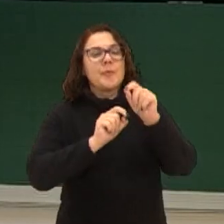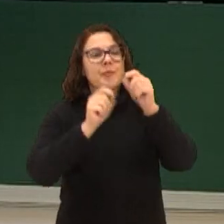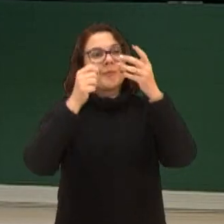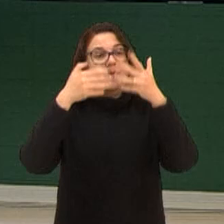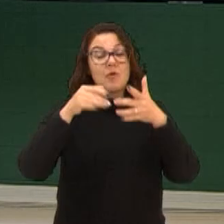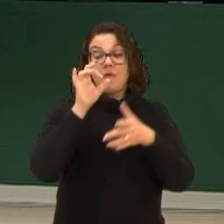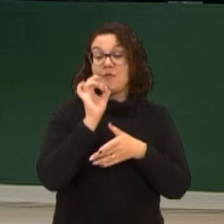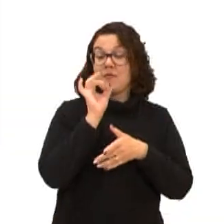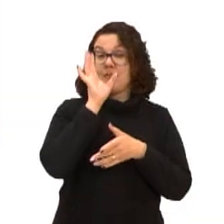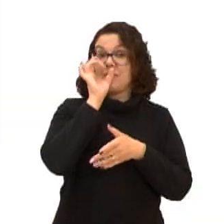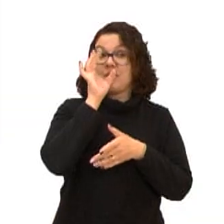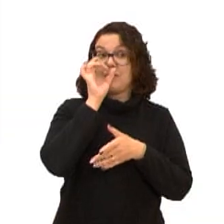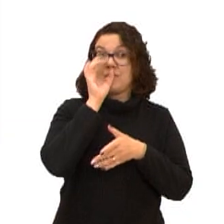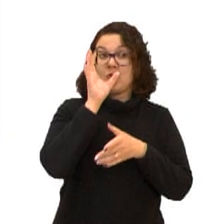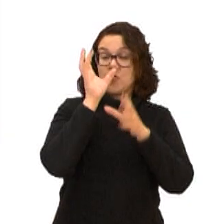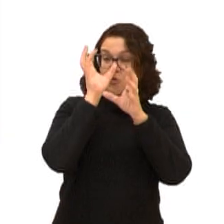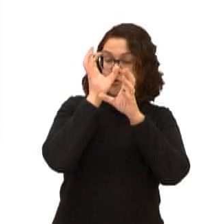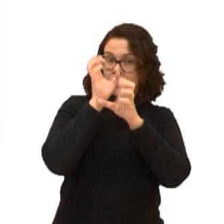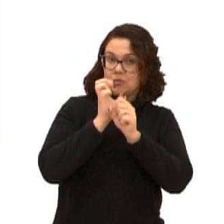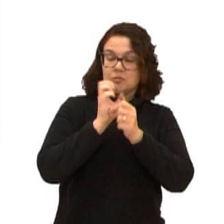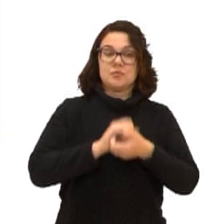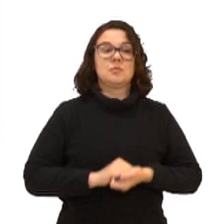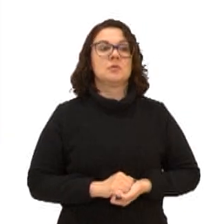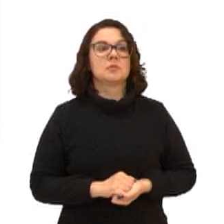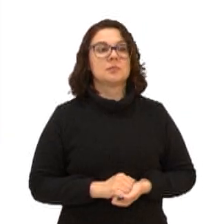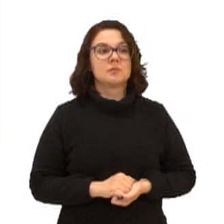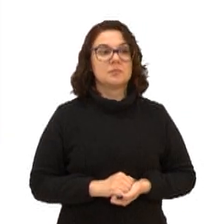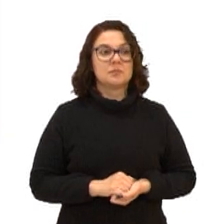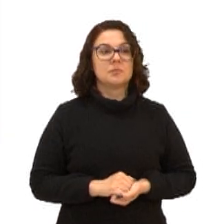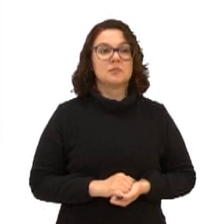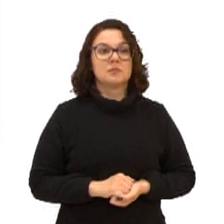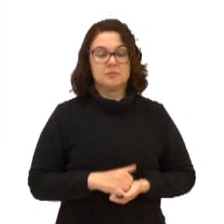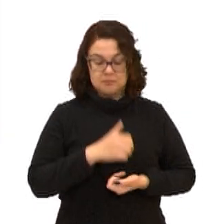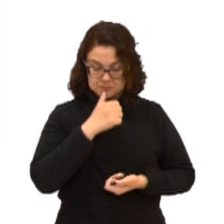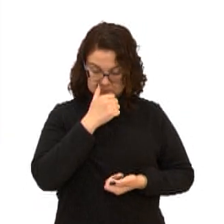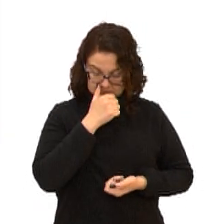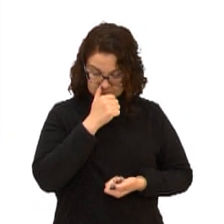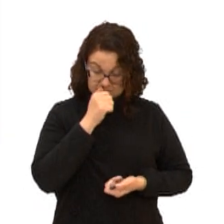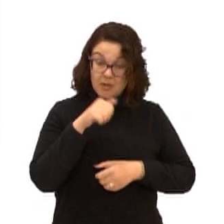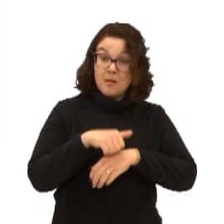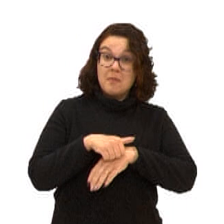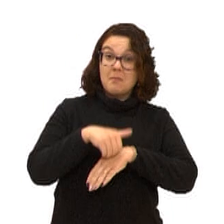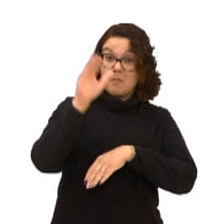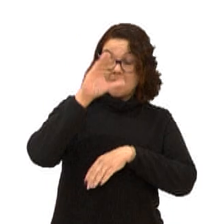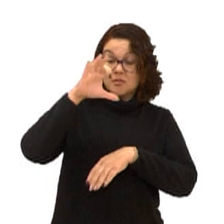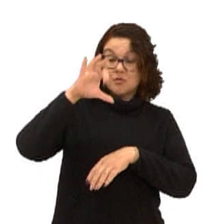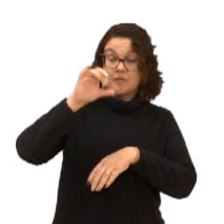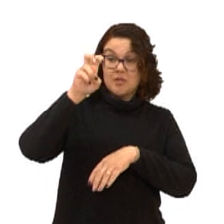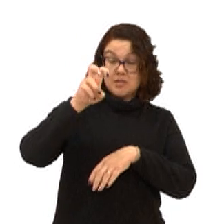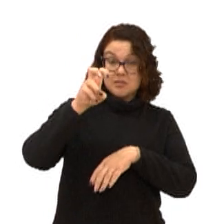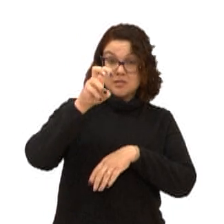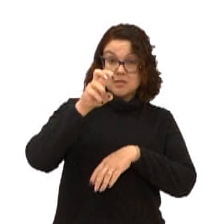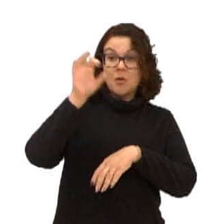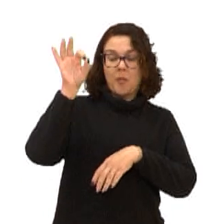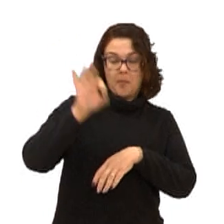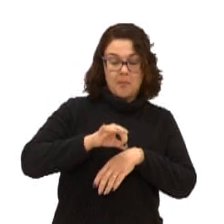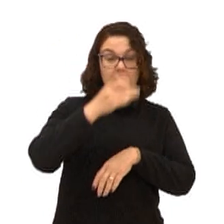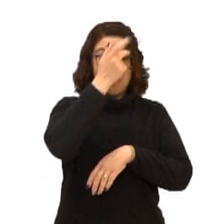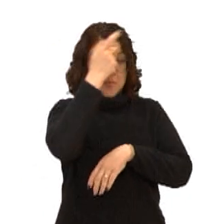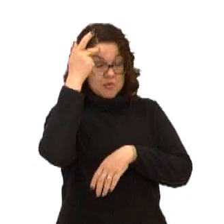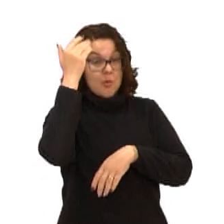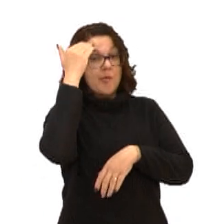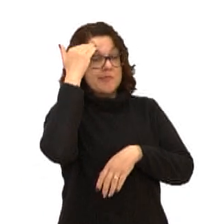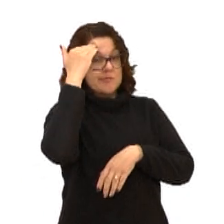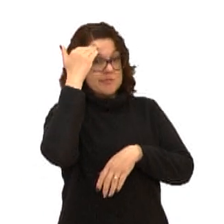aqui em verde oscuro, né? São taxas aí acima de 95% de